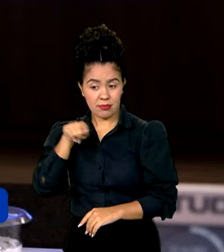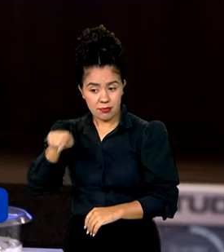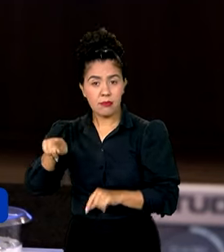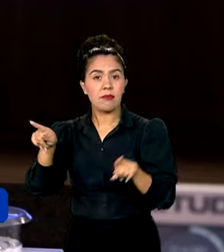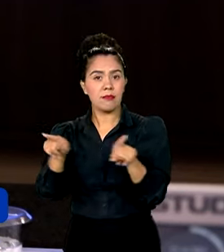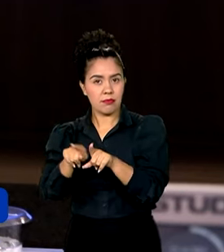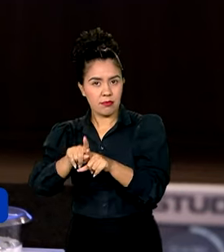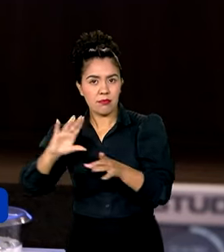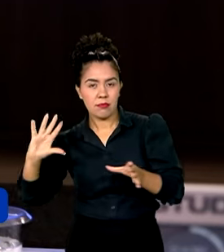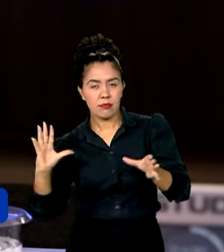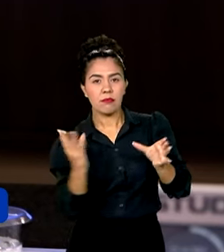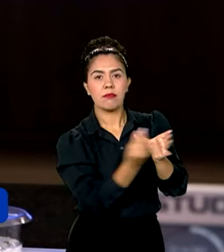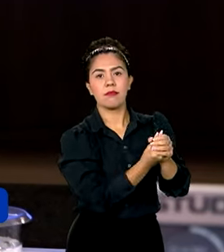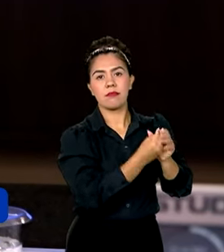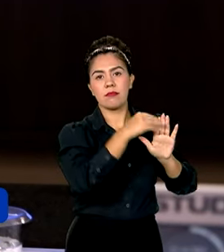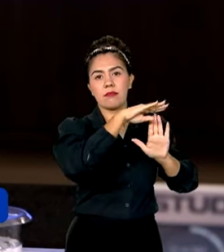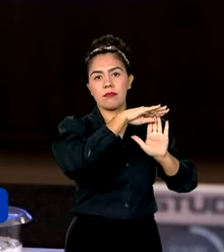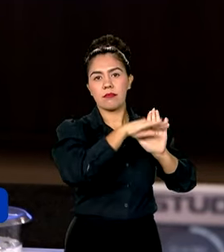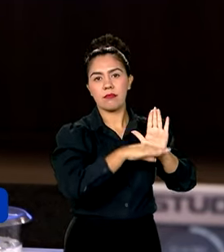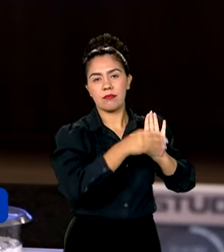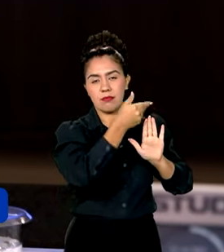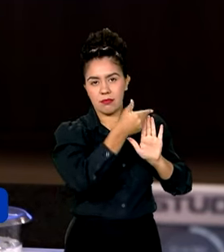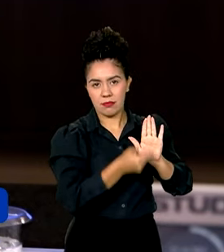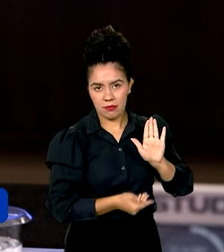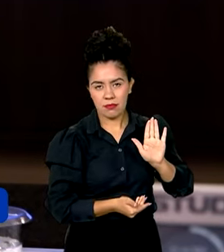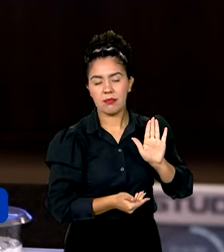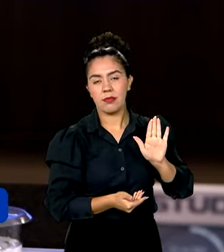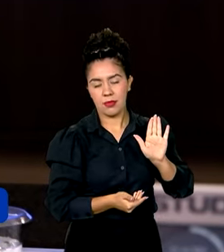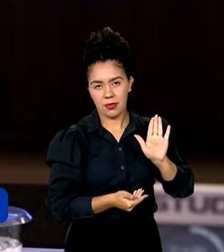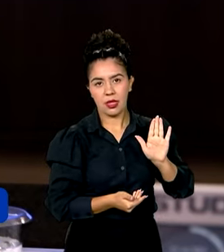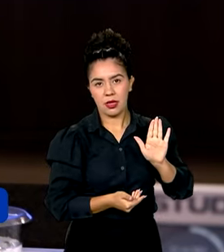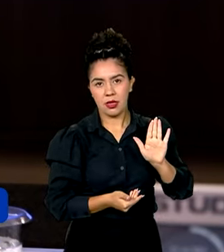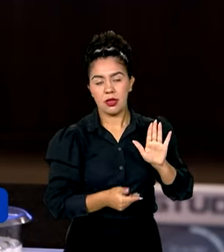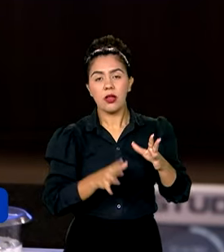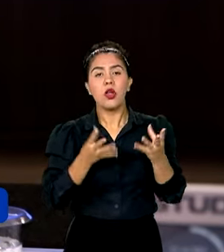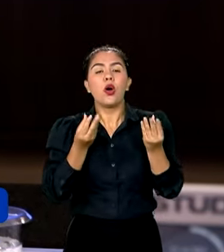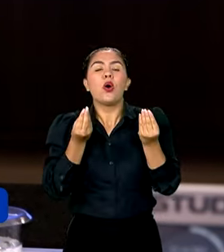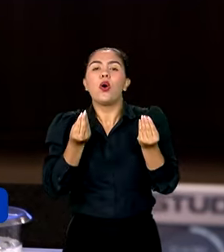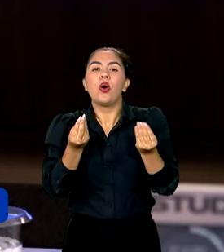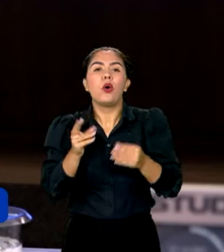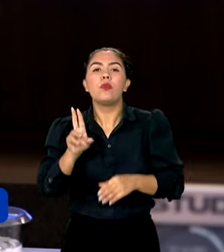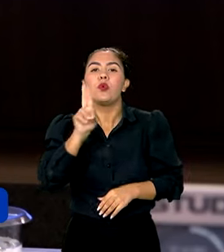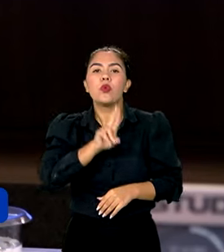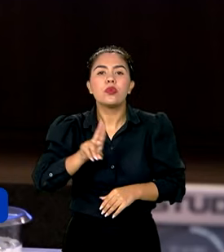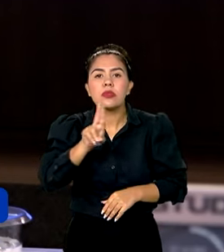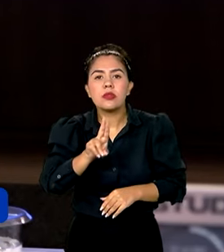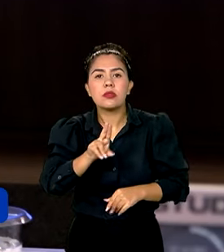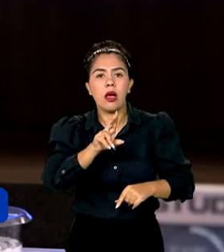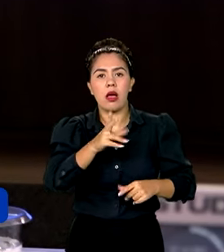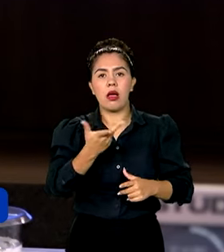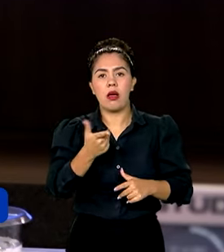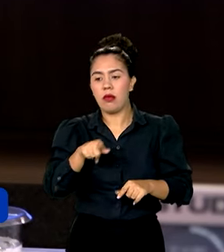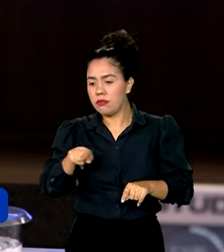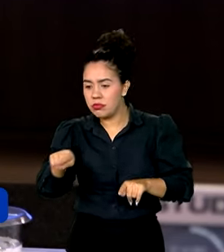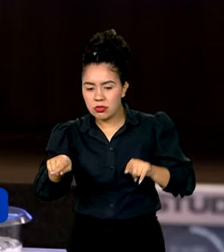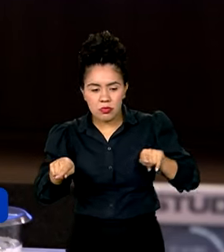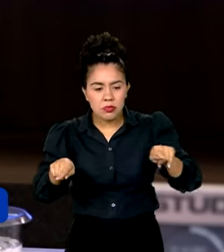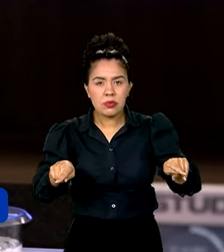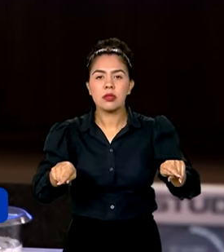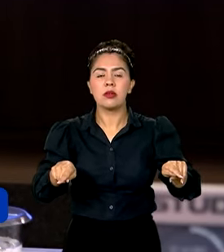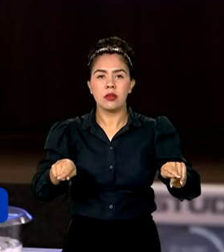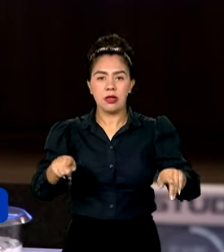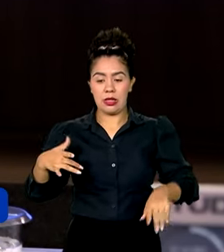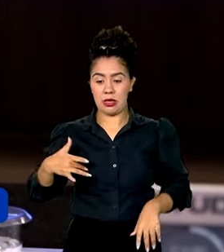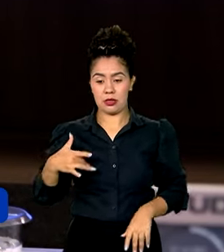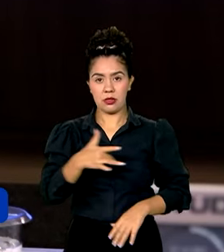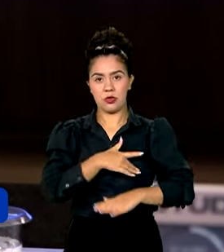programa A Telessaúde ou seja como usar esses instrumentos da Saúde digital